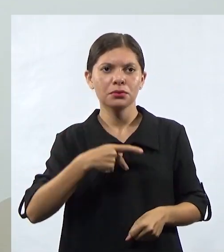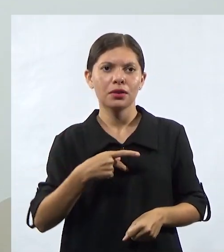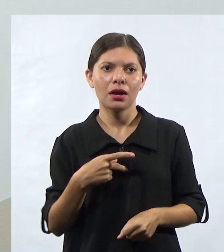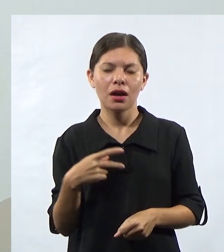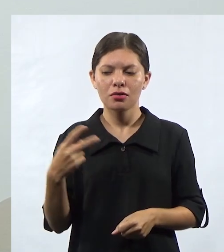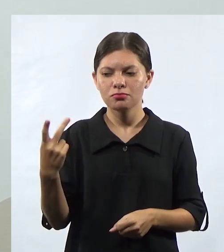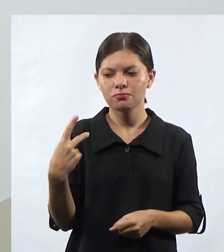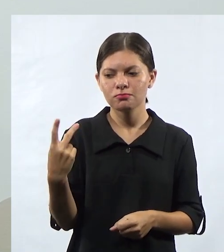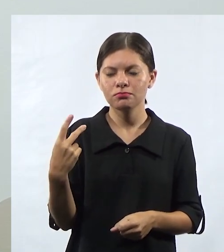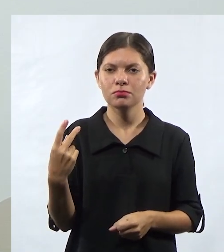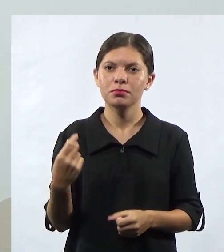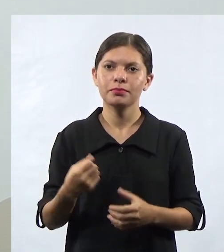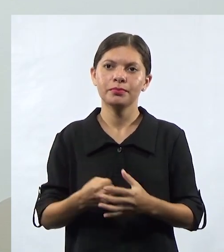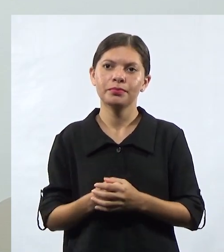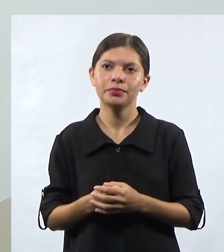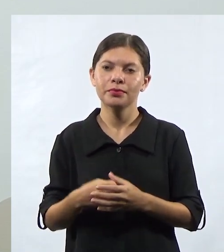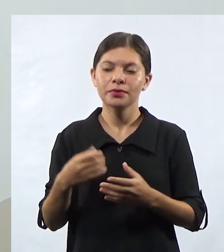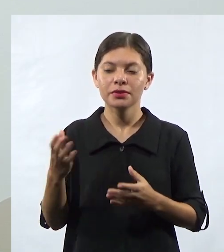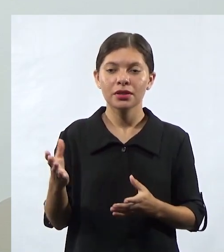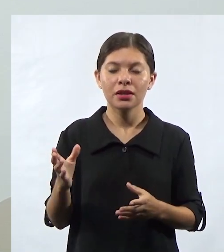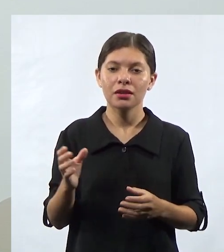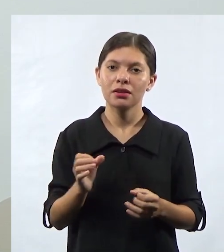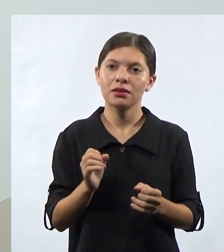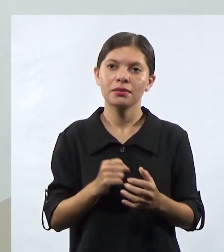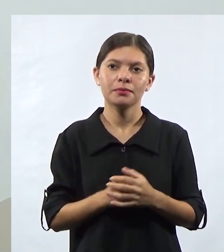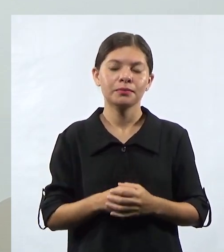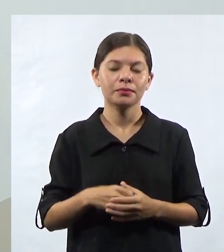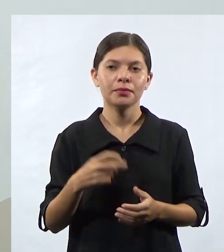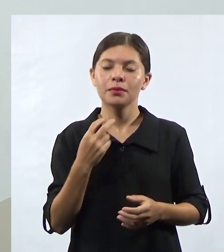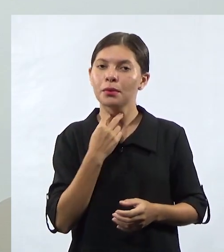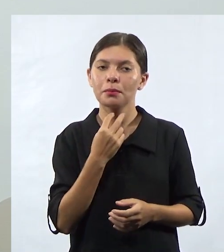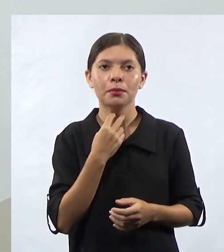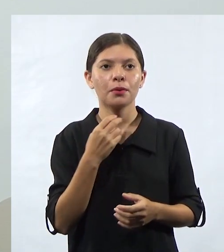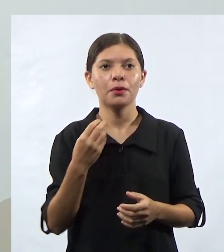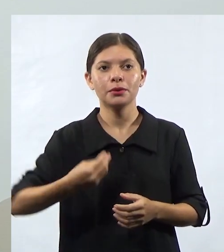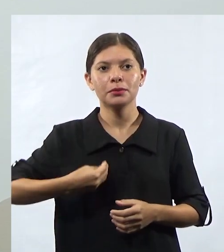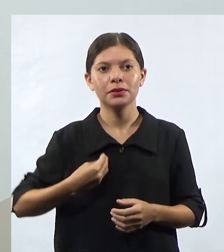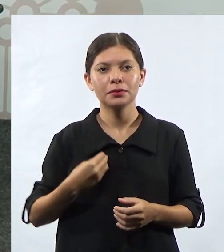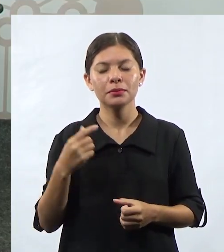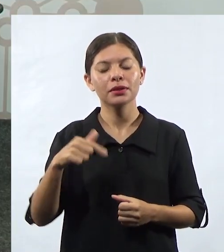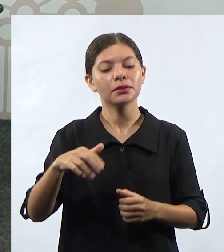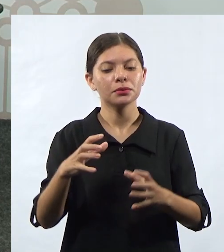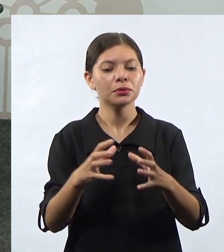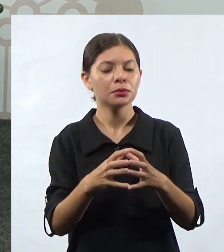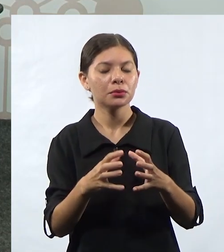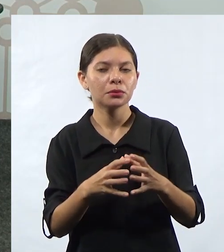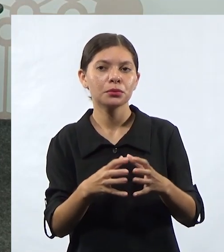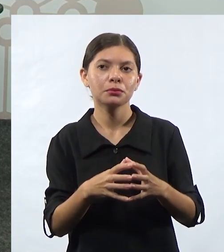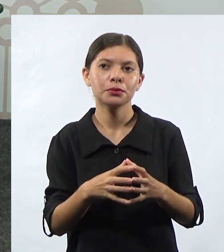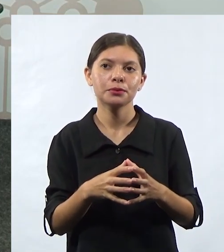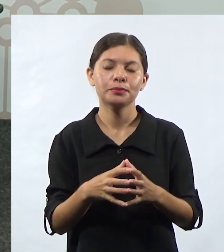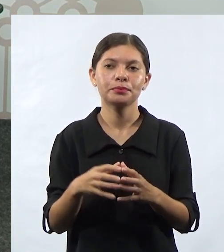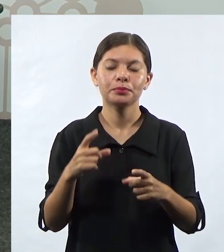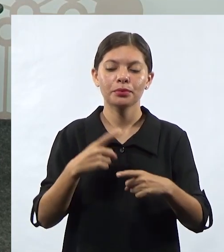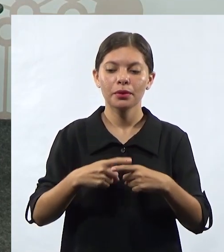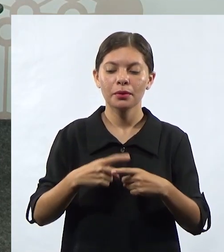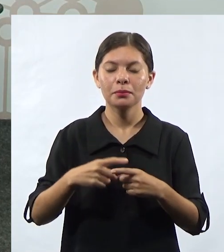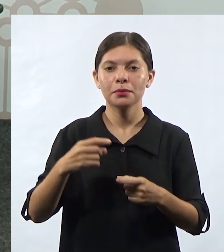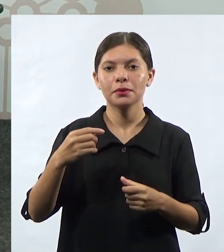vai mais participar do grupo, ou se você quiser continuar participando do grupo, sua participação é muito importante, mas a gente precisa, né,